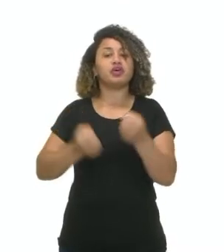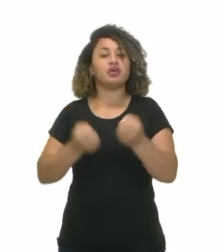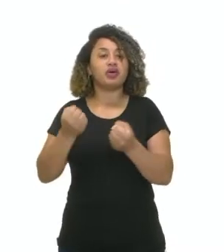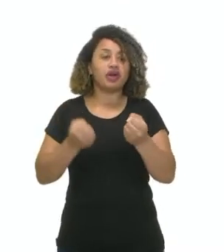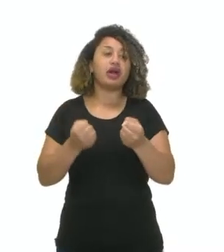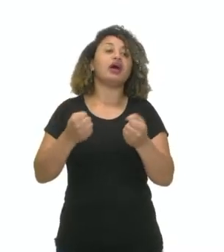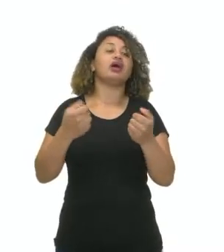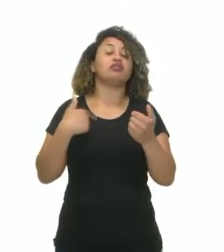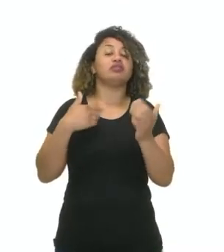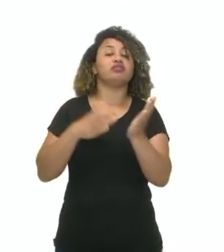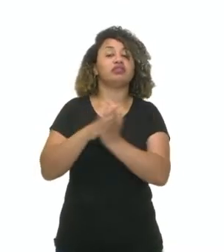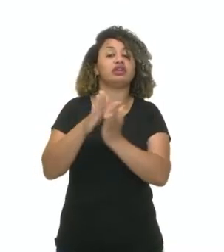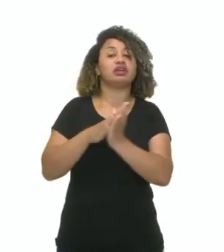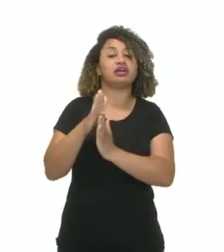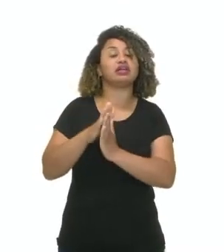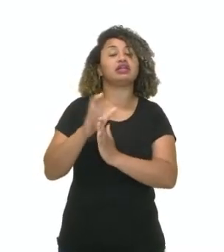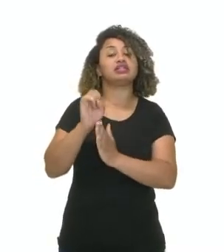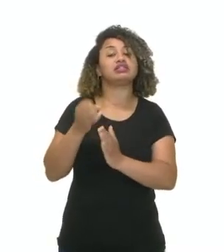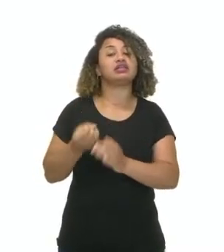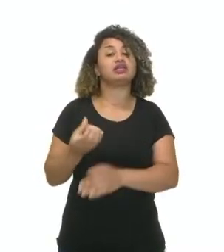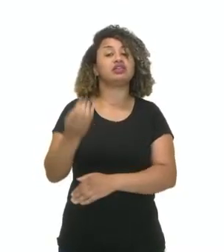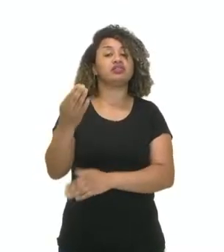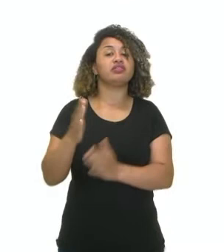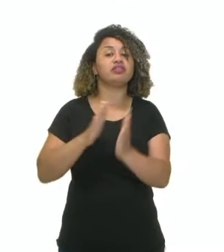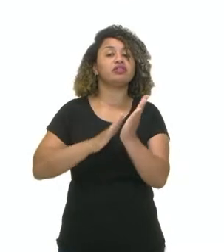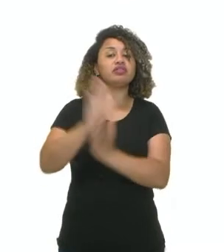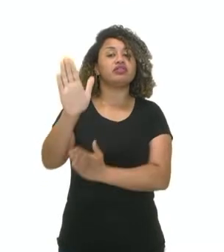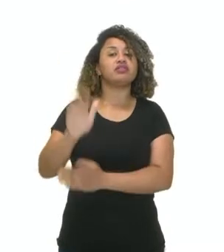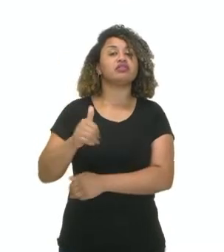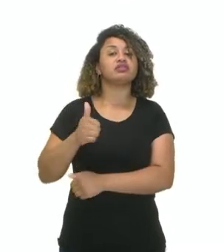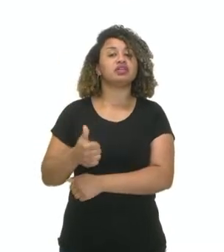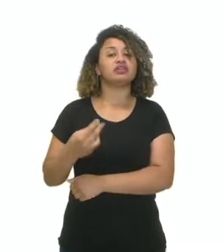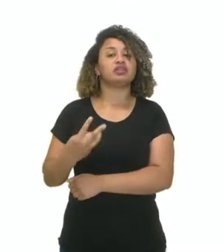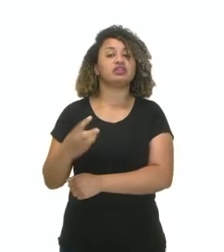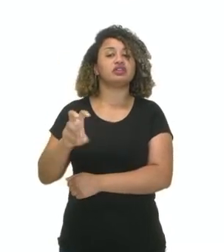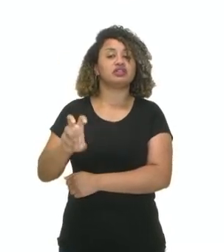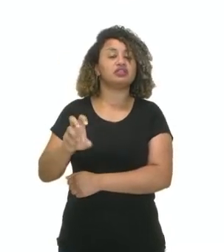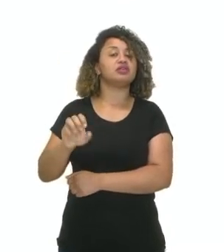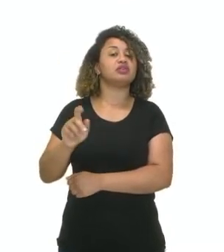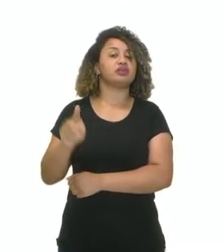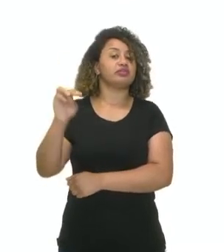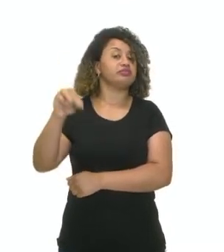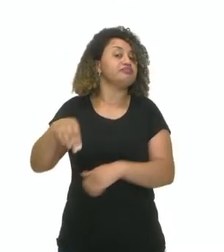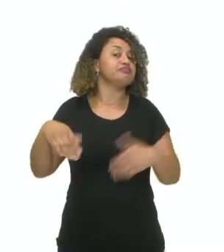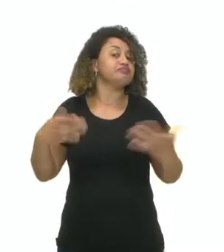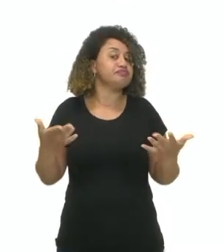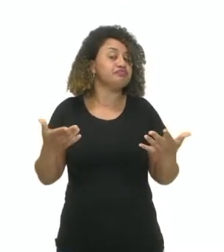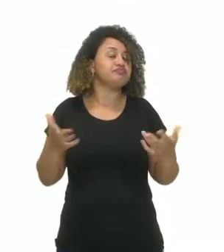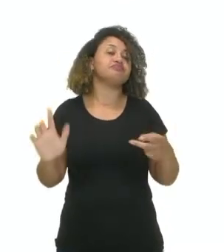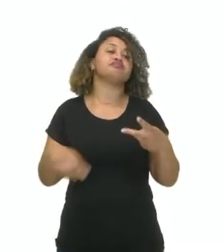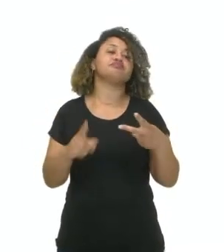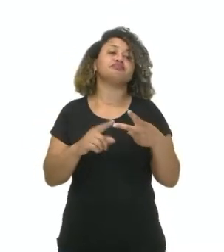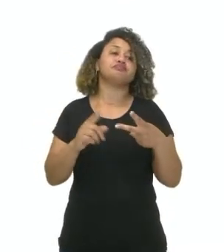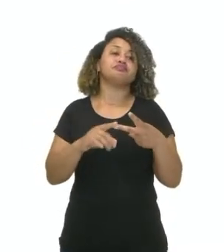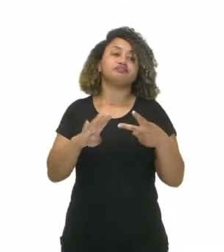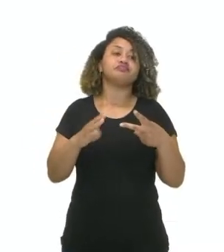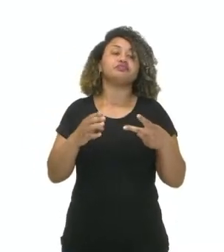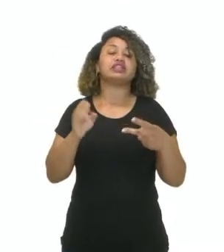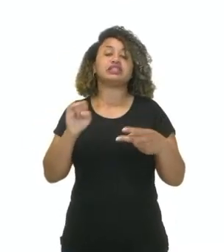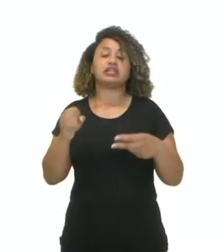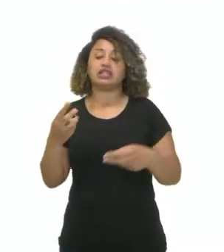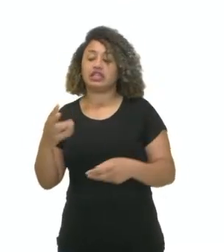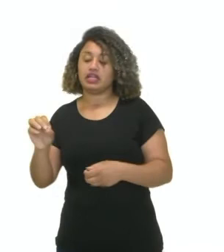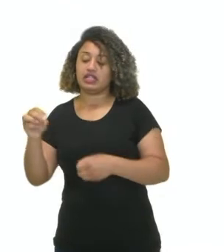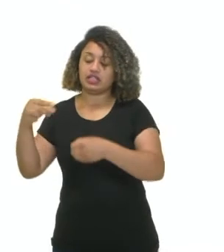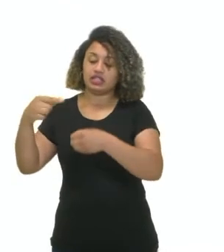Ana gastará em uma viagem de 135 quilômetros? Letra B, com 30